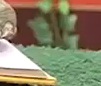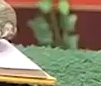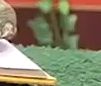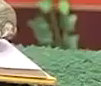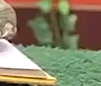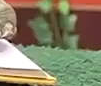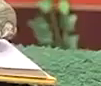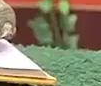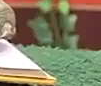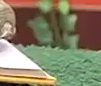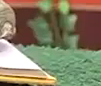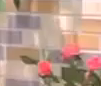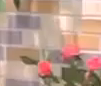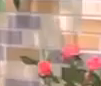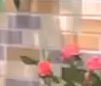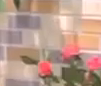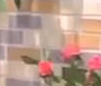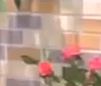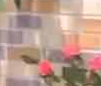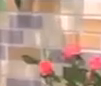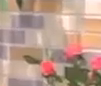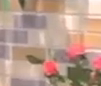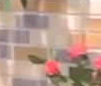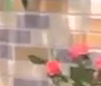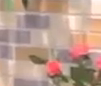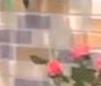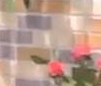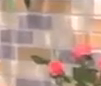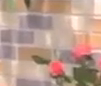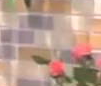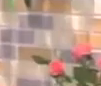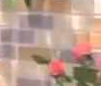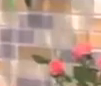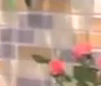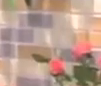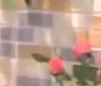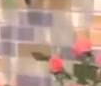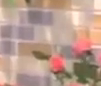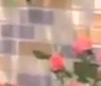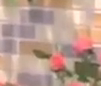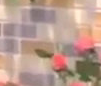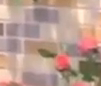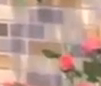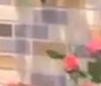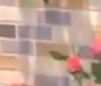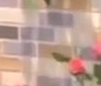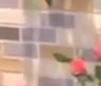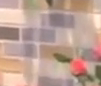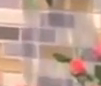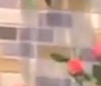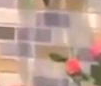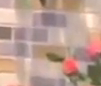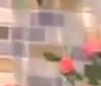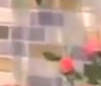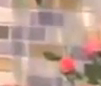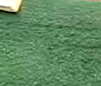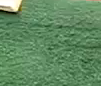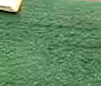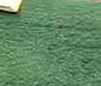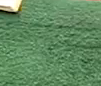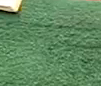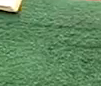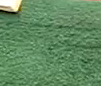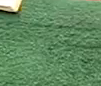Compreendeu agora, Ludovico? Entendi. E eu vou cantar pra todo mundo da sala e... Dessa vez eu tiro 10, Quilônio.